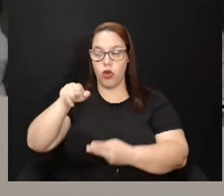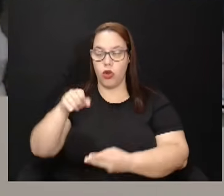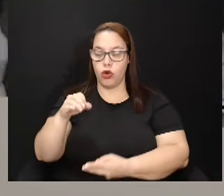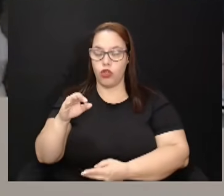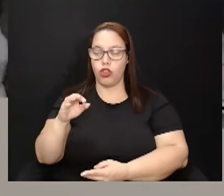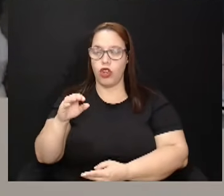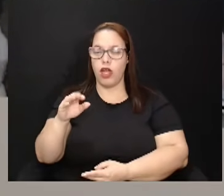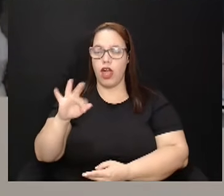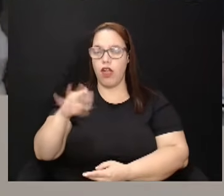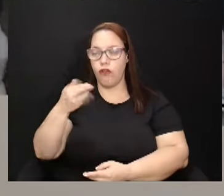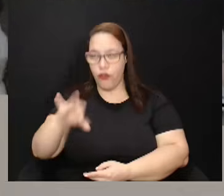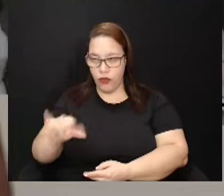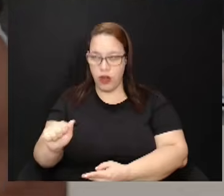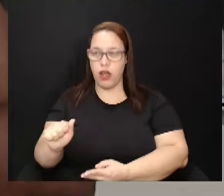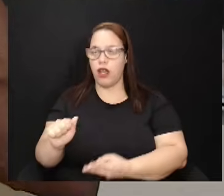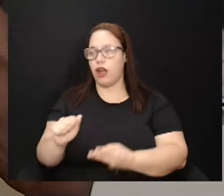conheci